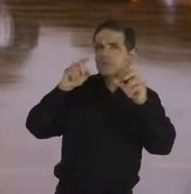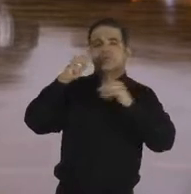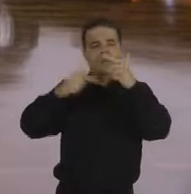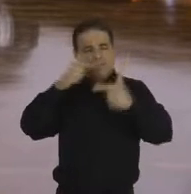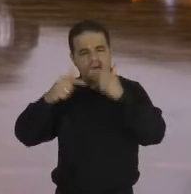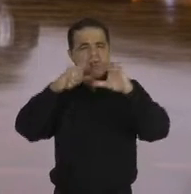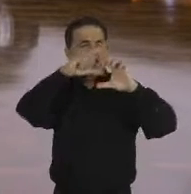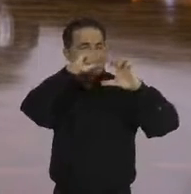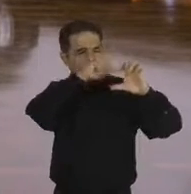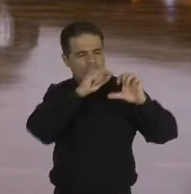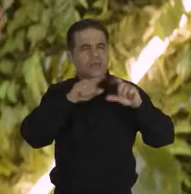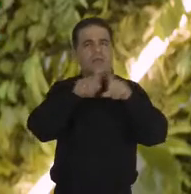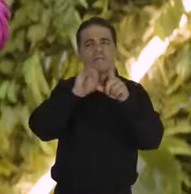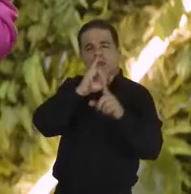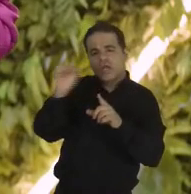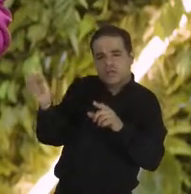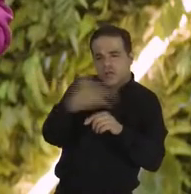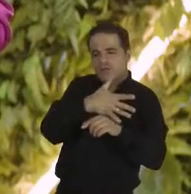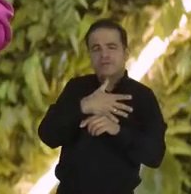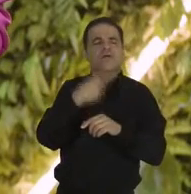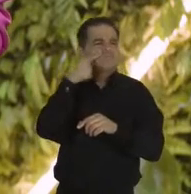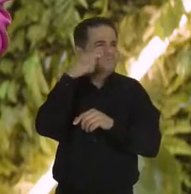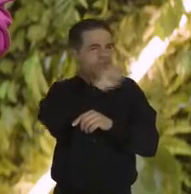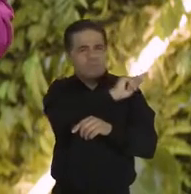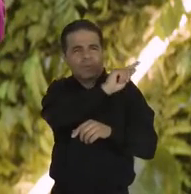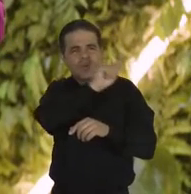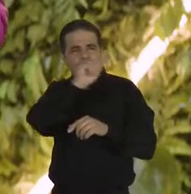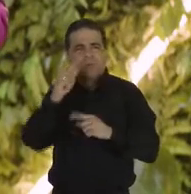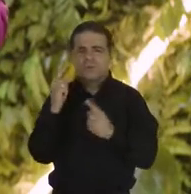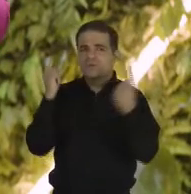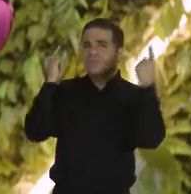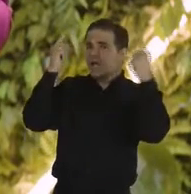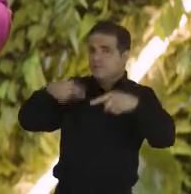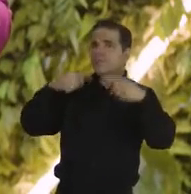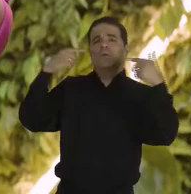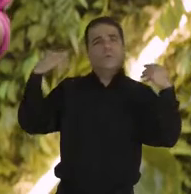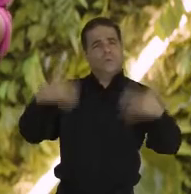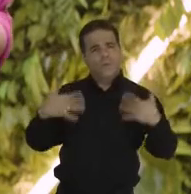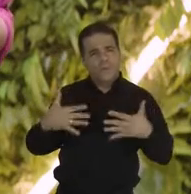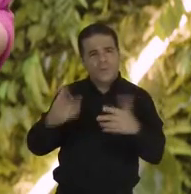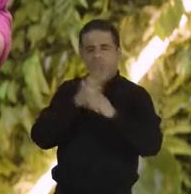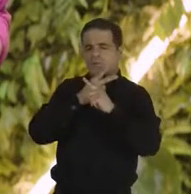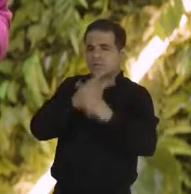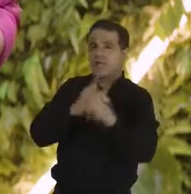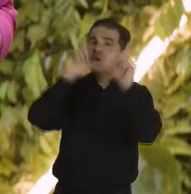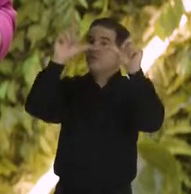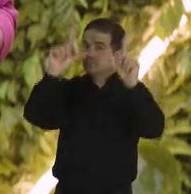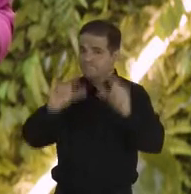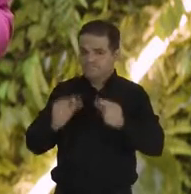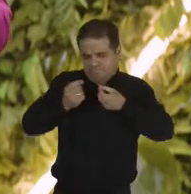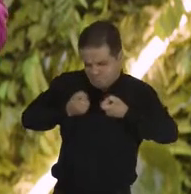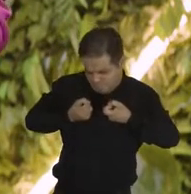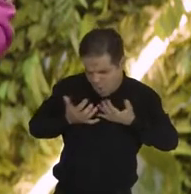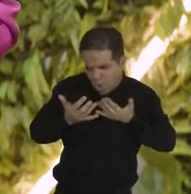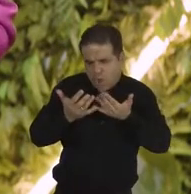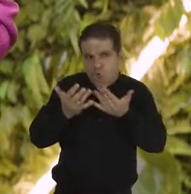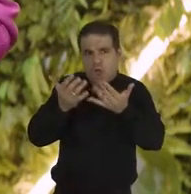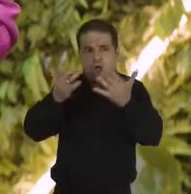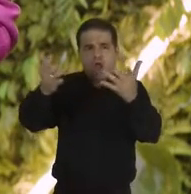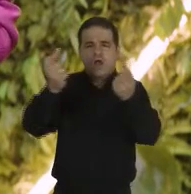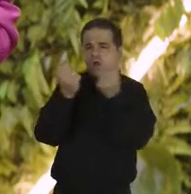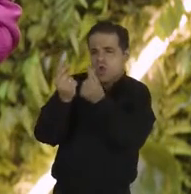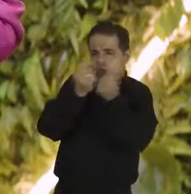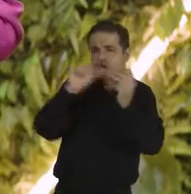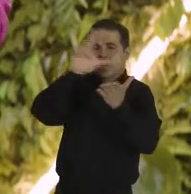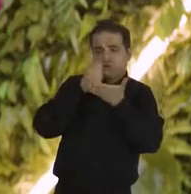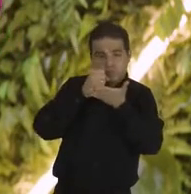empreendedorismo Startup e inovação nós temos aí Que os desafios são grandes na busca por redução na emissão de poluentes os